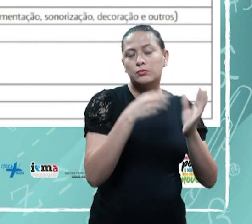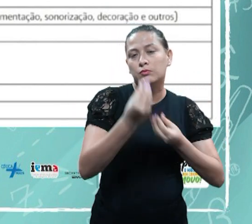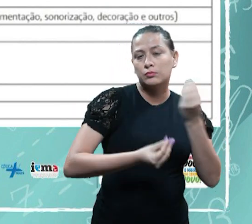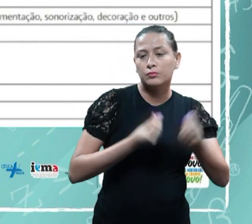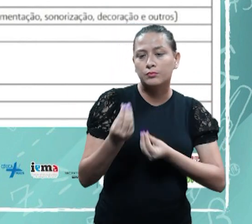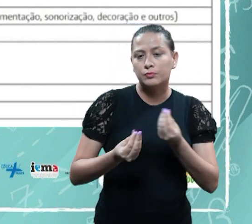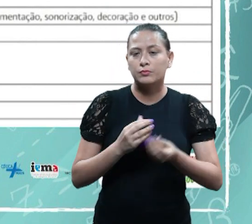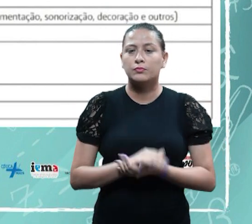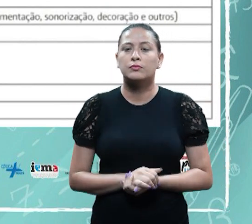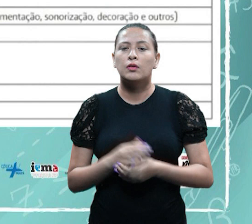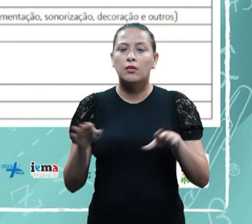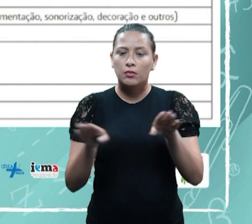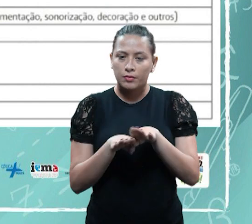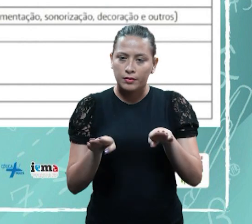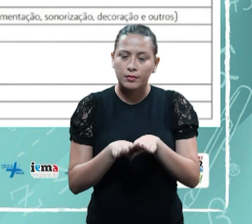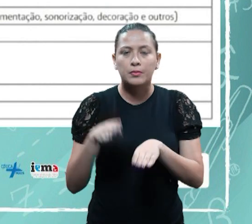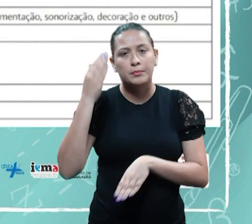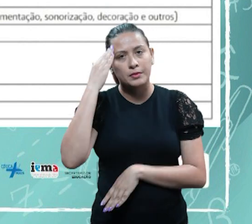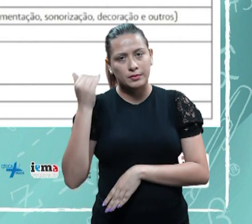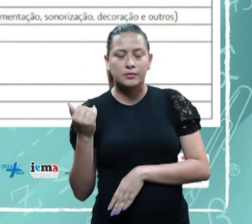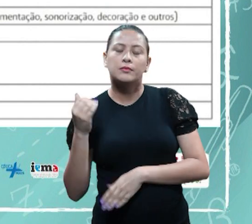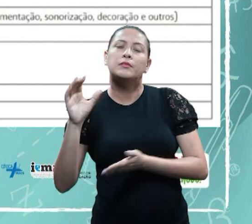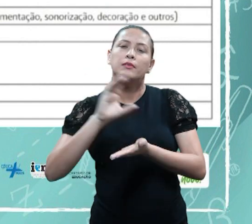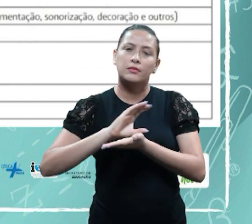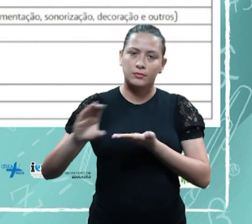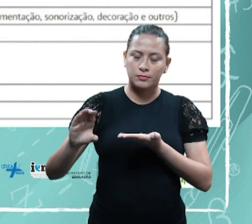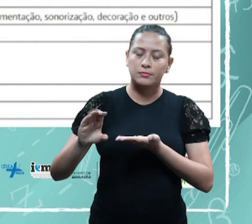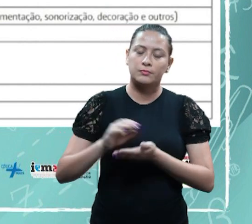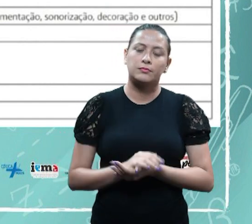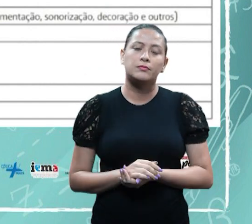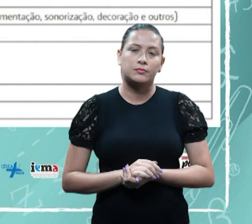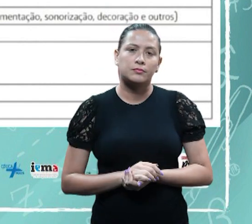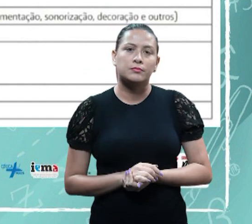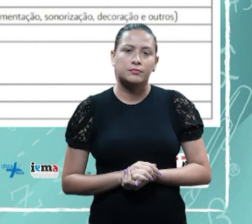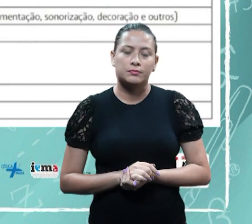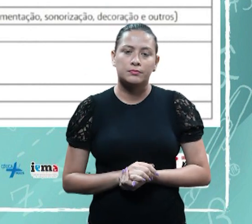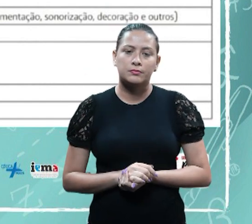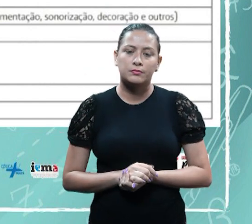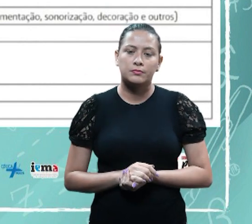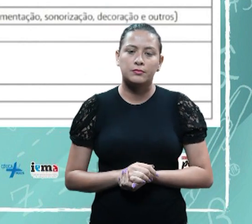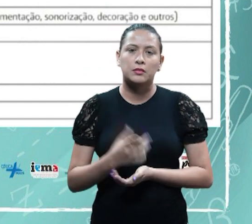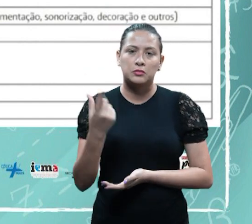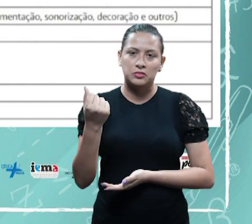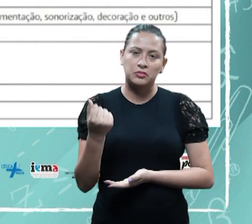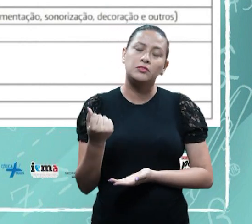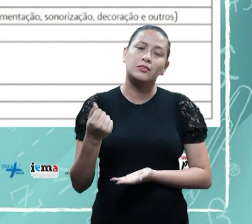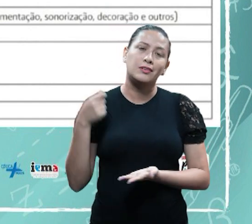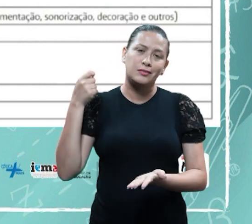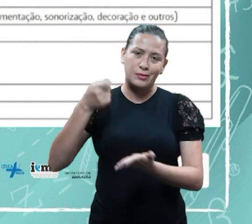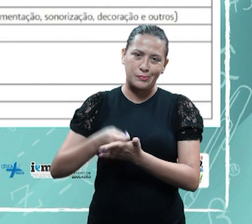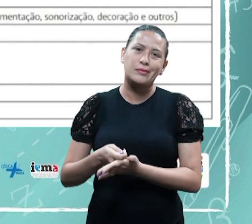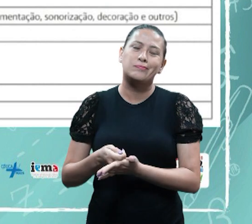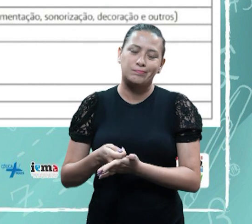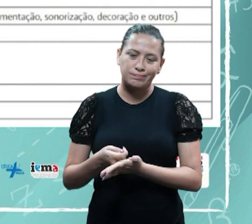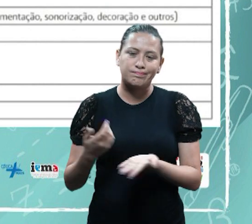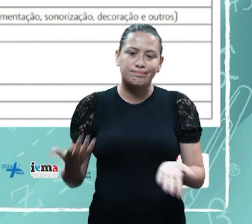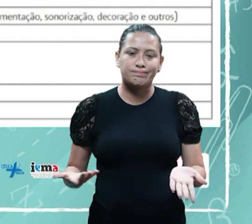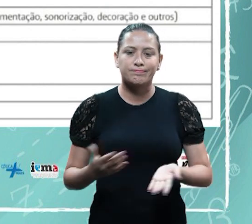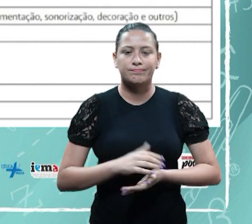previsão orçamentária, importantíssimo para um projeto de evento, saber quanto é que eu vou gastar, as minhas receitas e